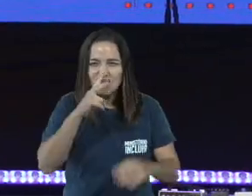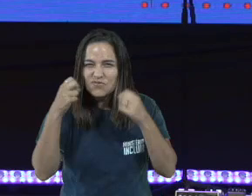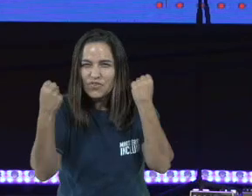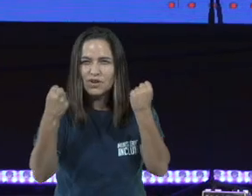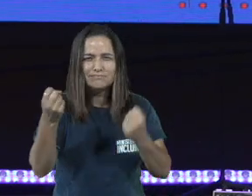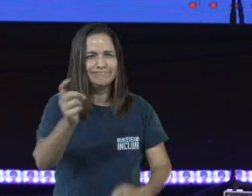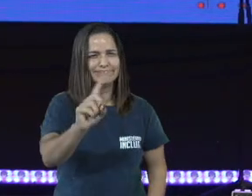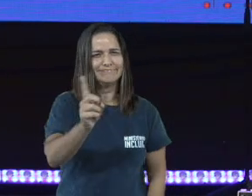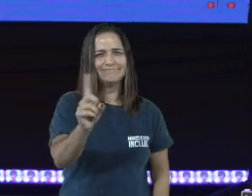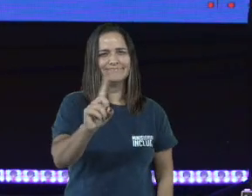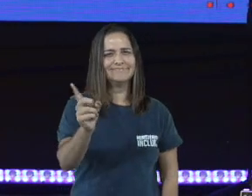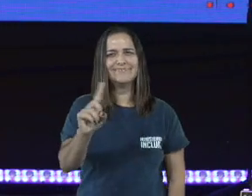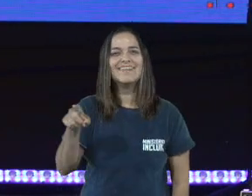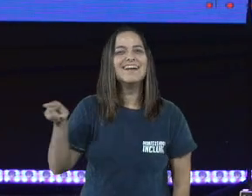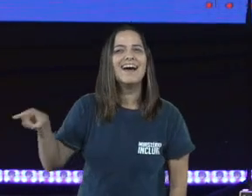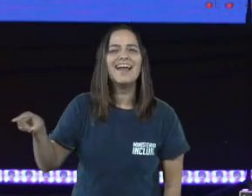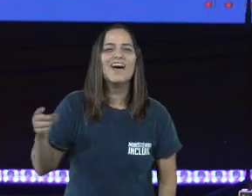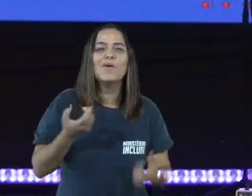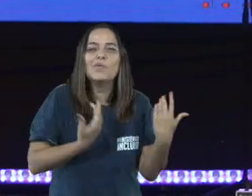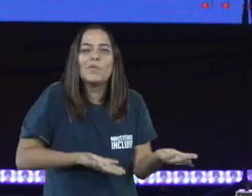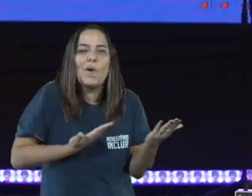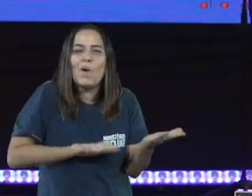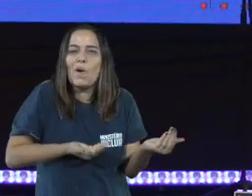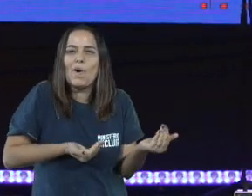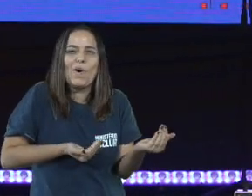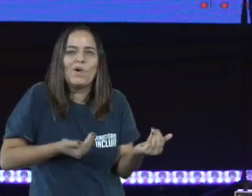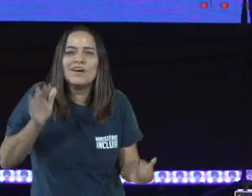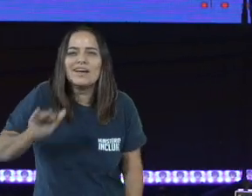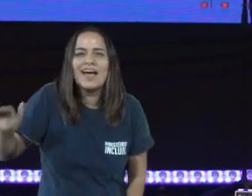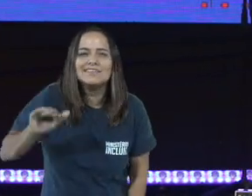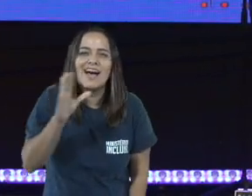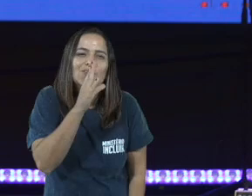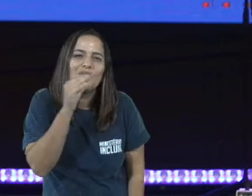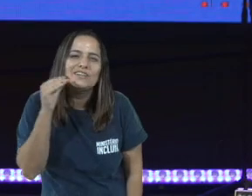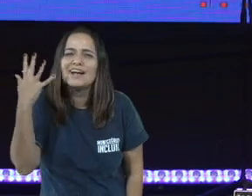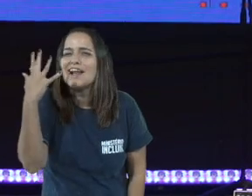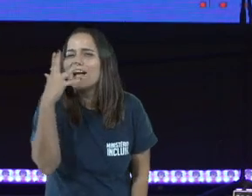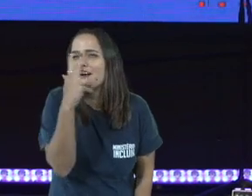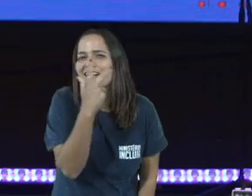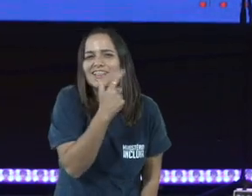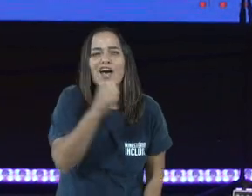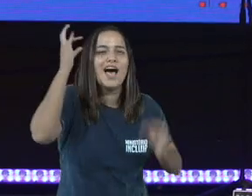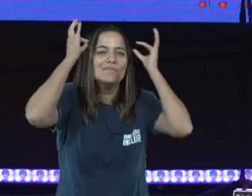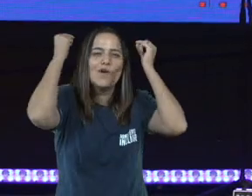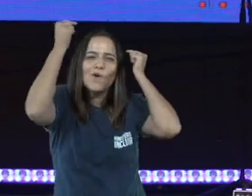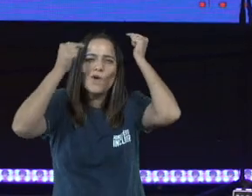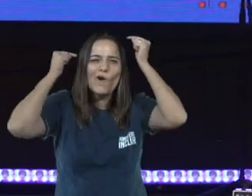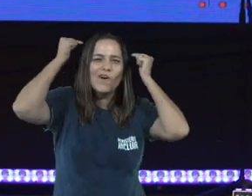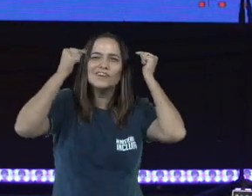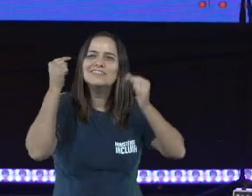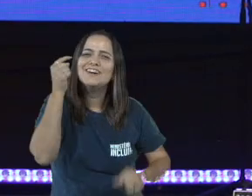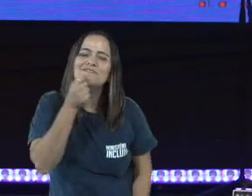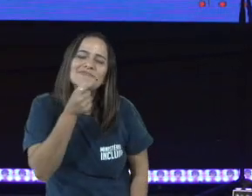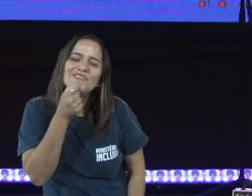menininho bonitinho ruivinho boa parência é mas foi esse cara que